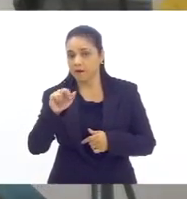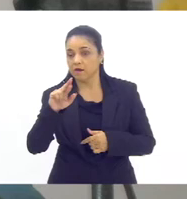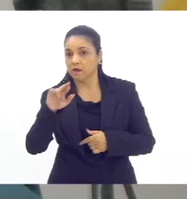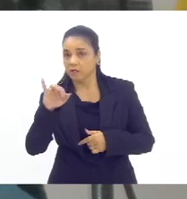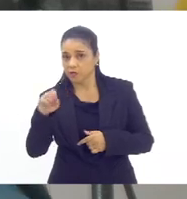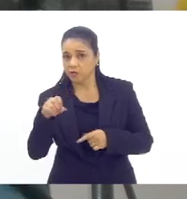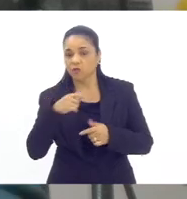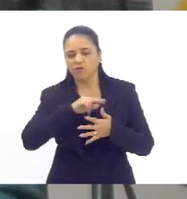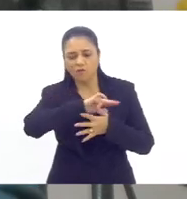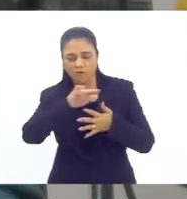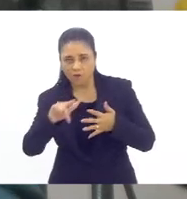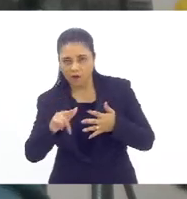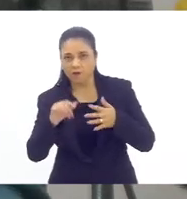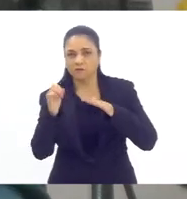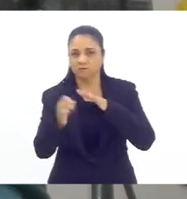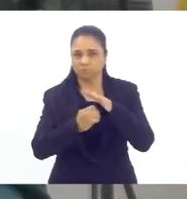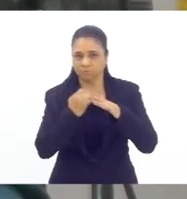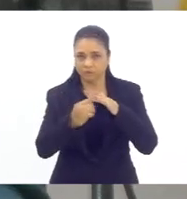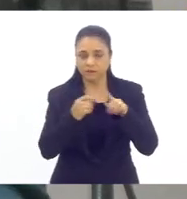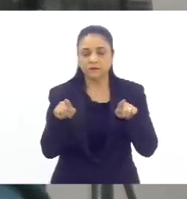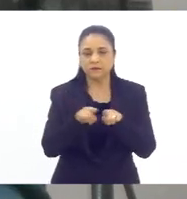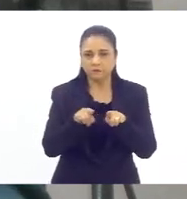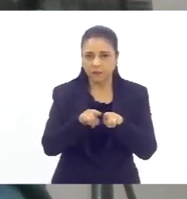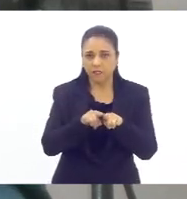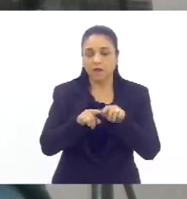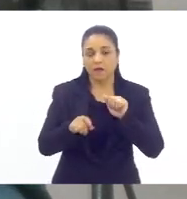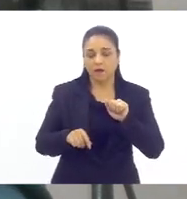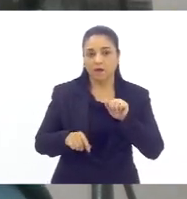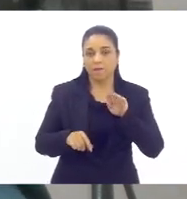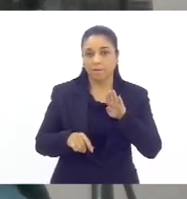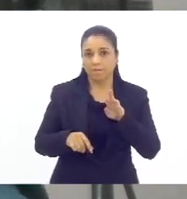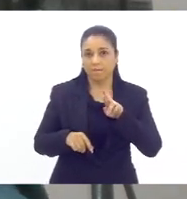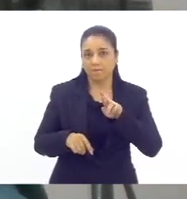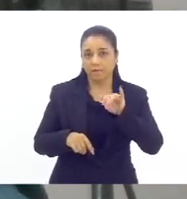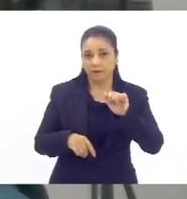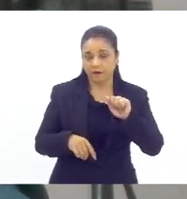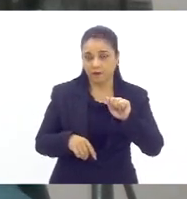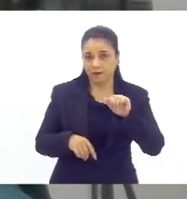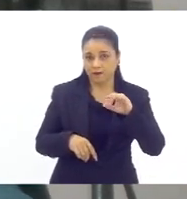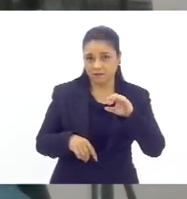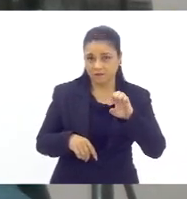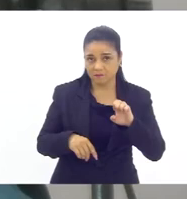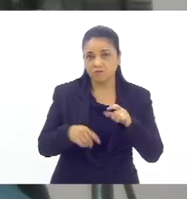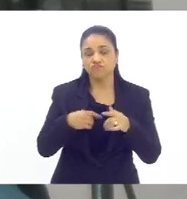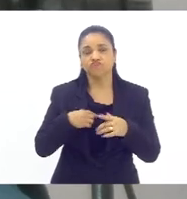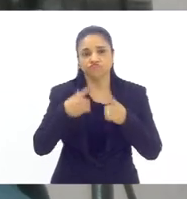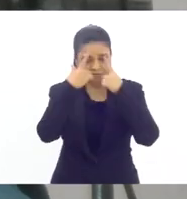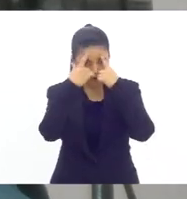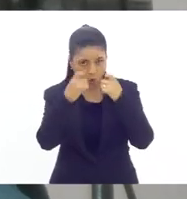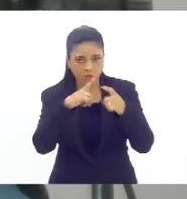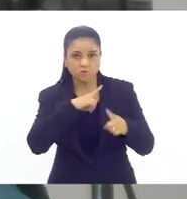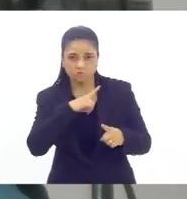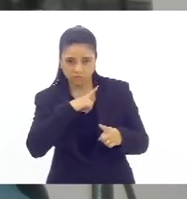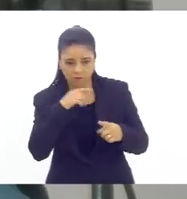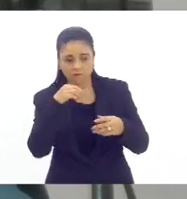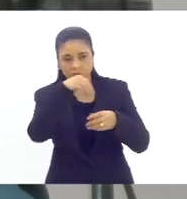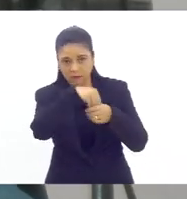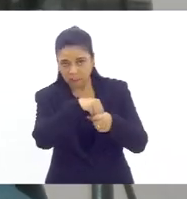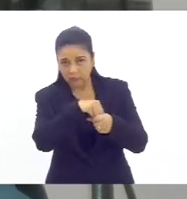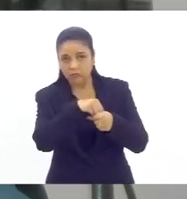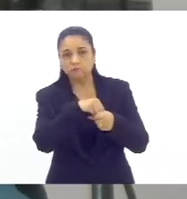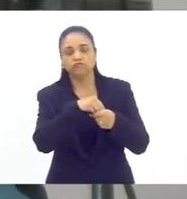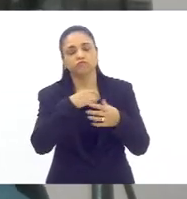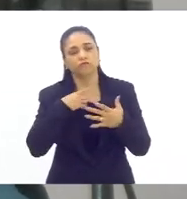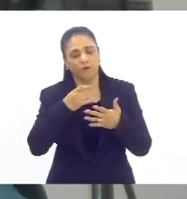recentemente abrace sofreu uma invasão uma violência a gente vai mais adiante fazer uma nota de